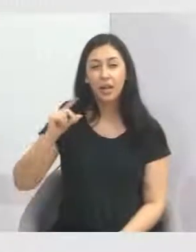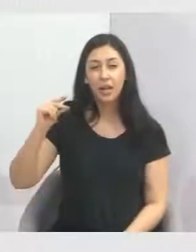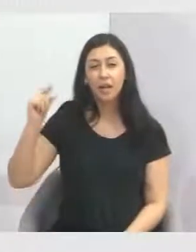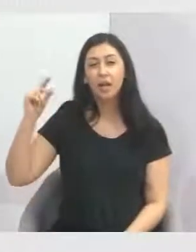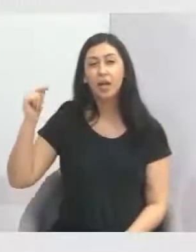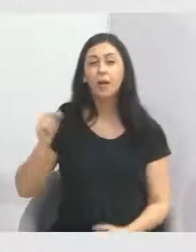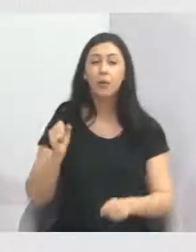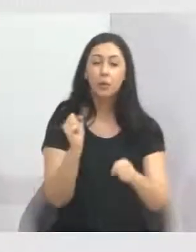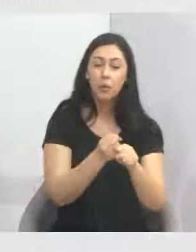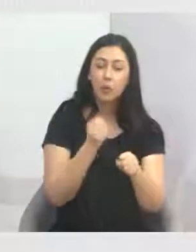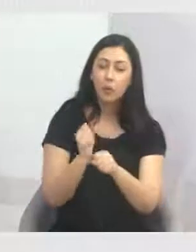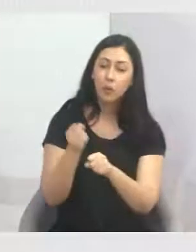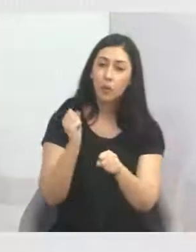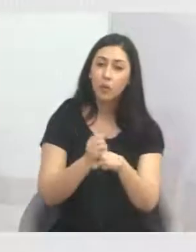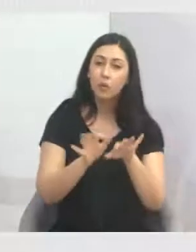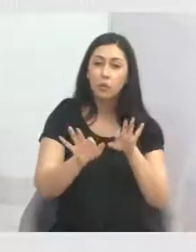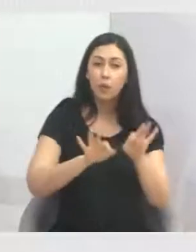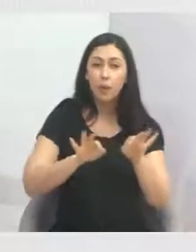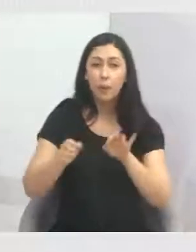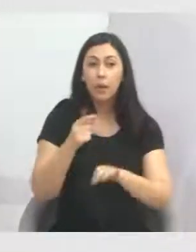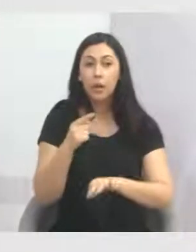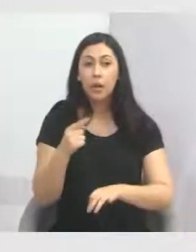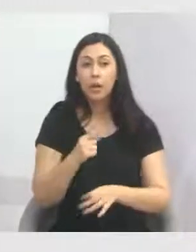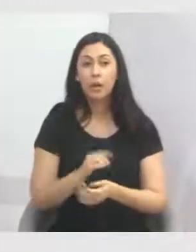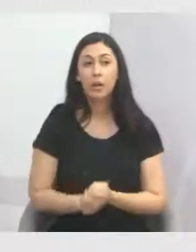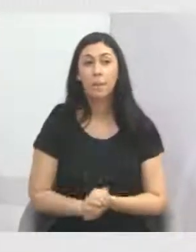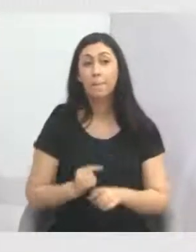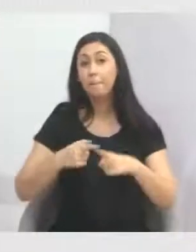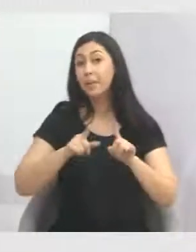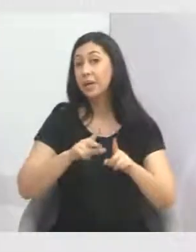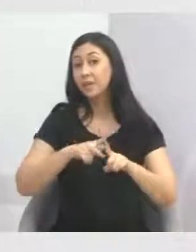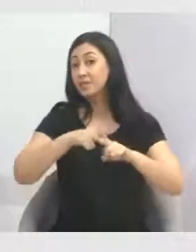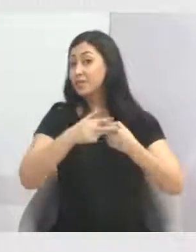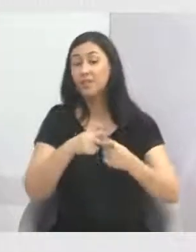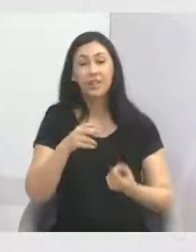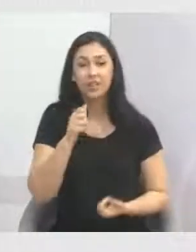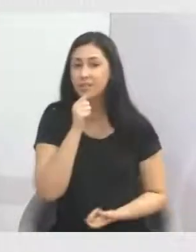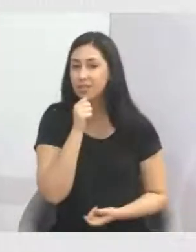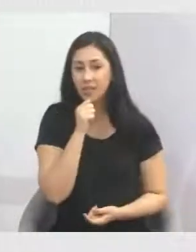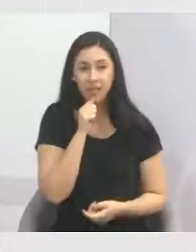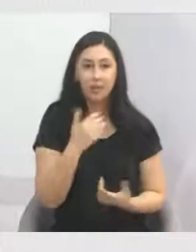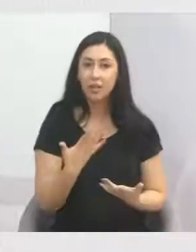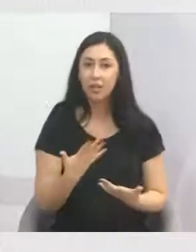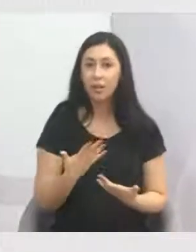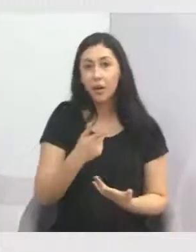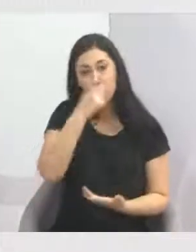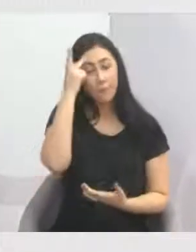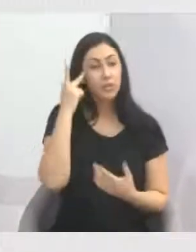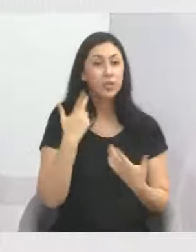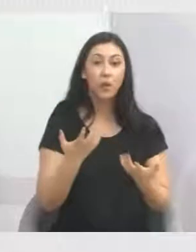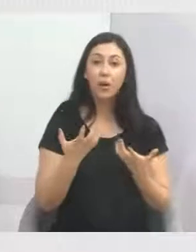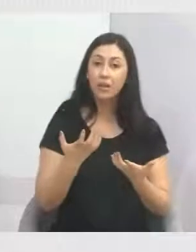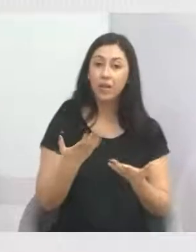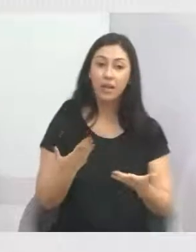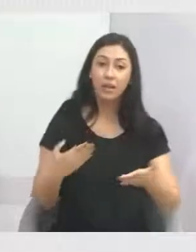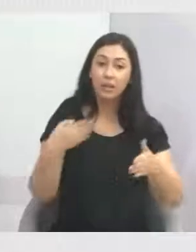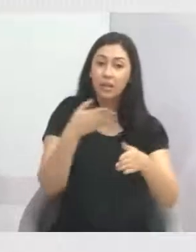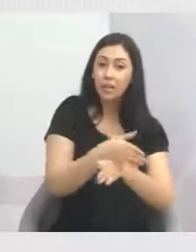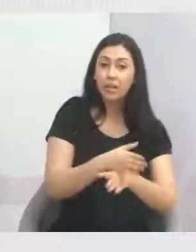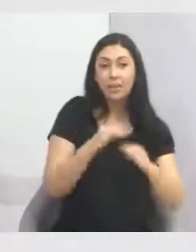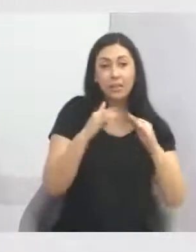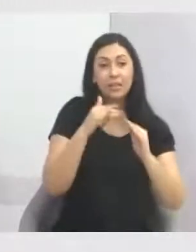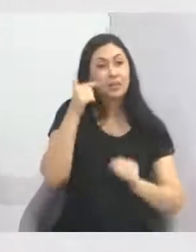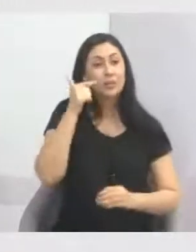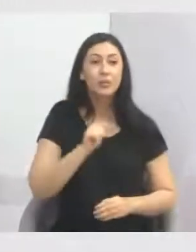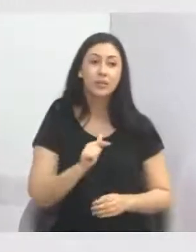um serviço lá no Bandeira Branca e até agora não consertou na frente da casa do munícipe, quer entrar com o carro, não consegue. Então, próximo,